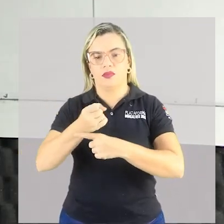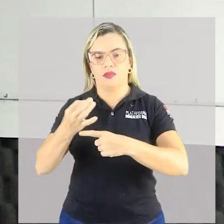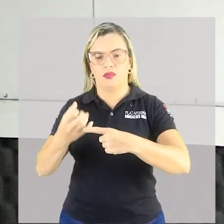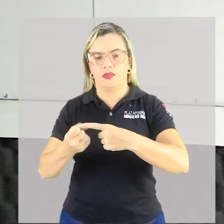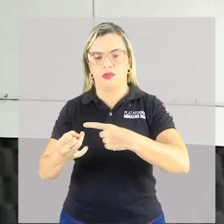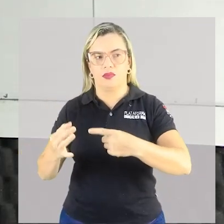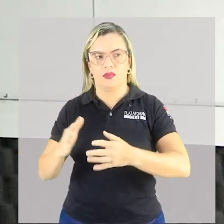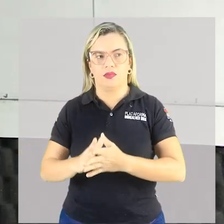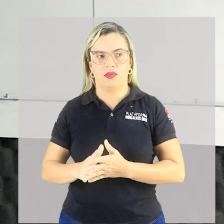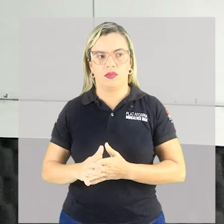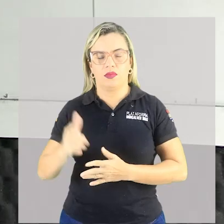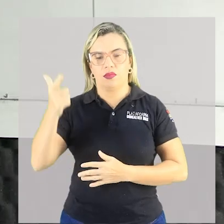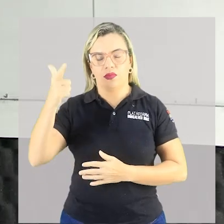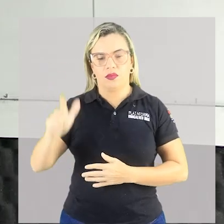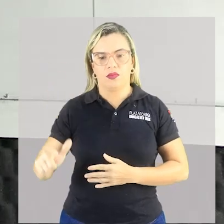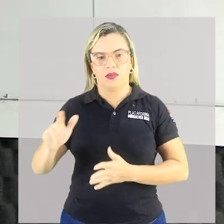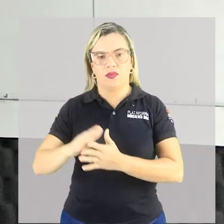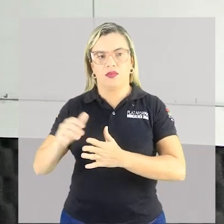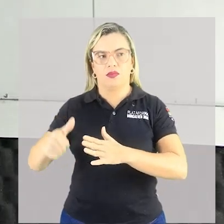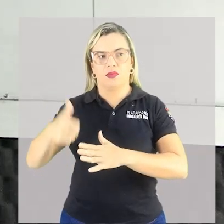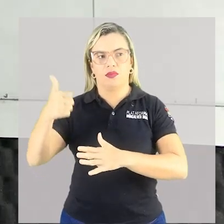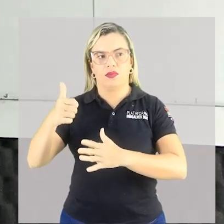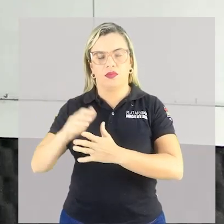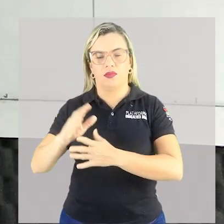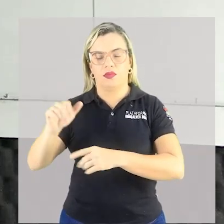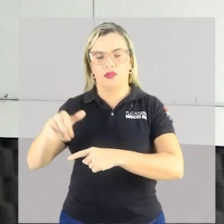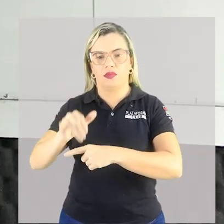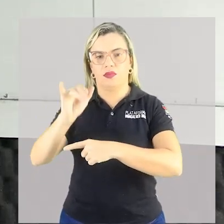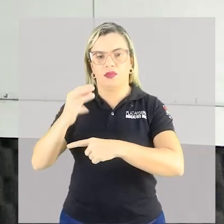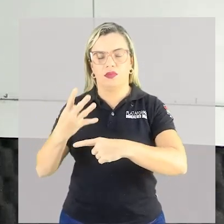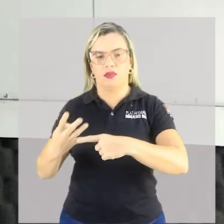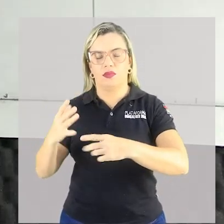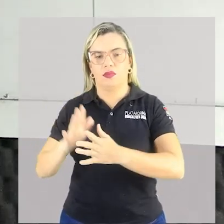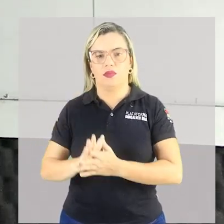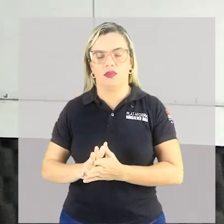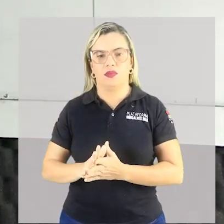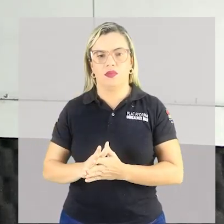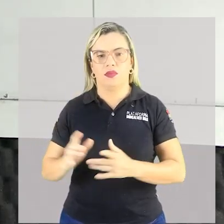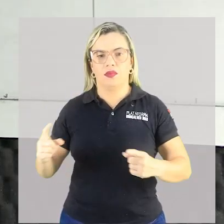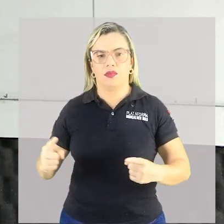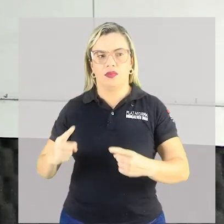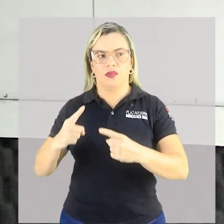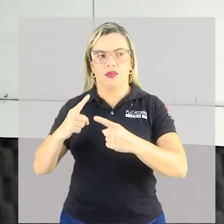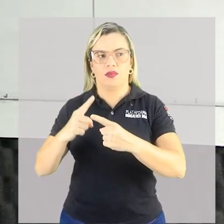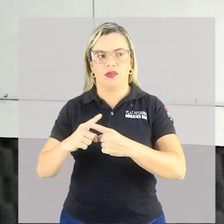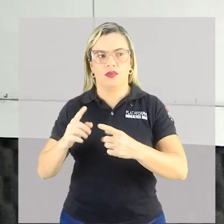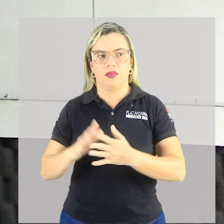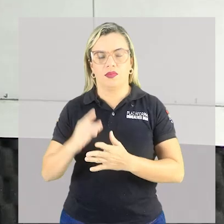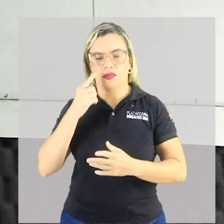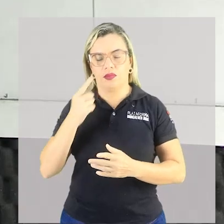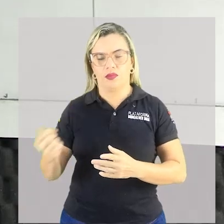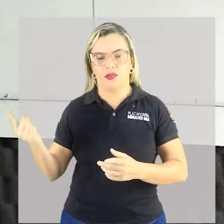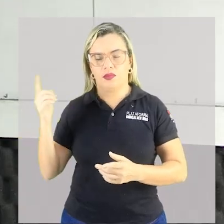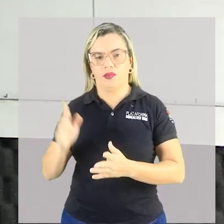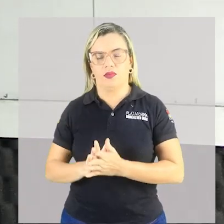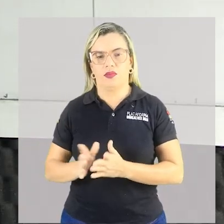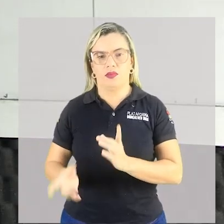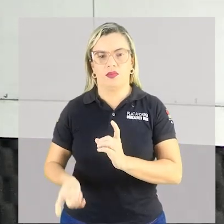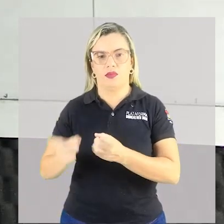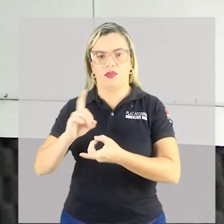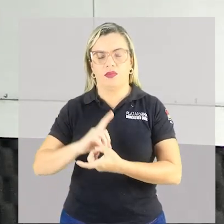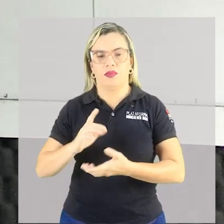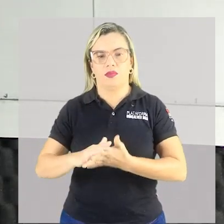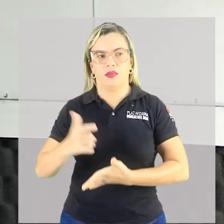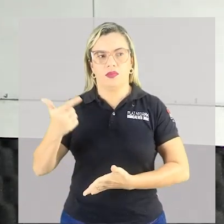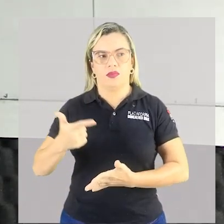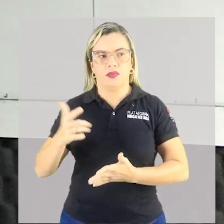A gente repete a primeira, Y sobre 4, e multiplica pelo inverso da segunda. Lembrando que aqui, ó, está sobre 1. O inverso